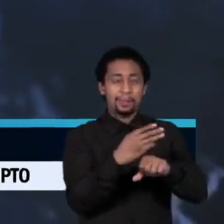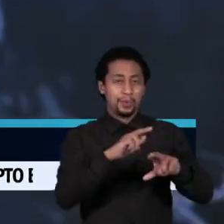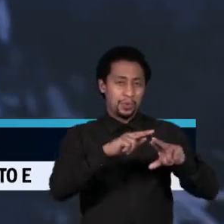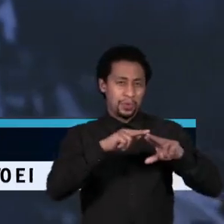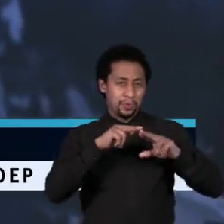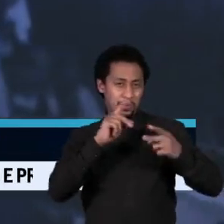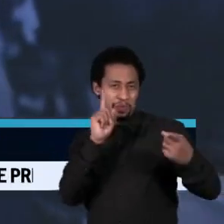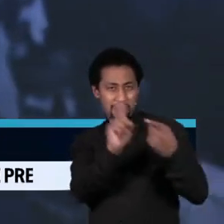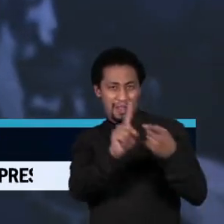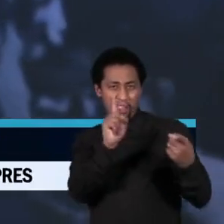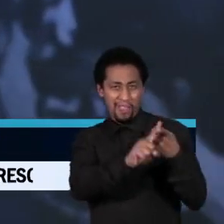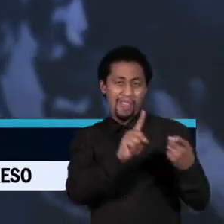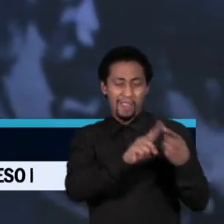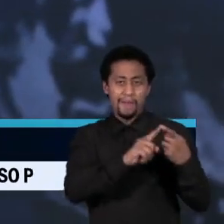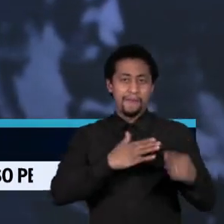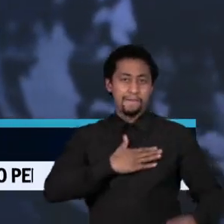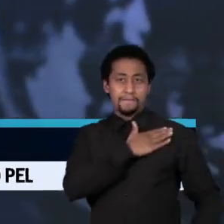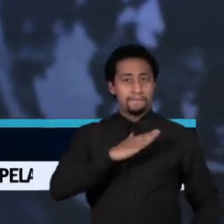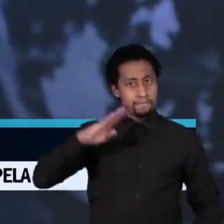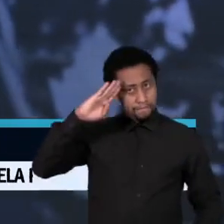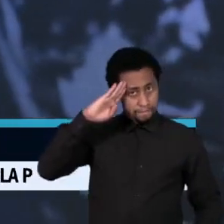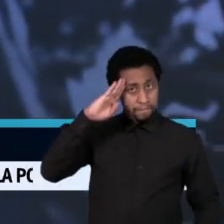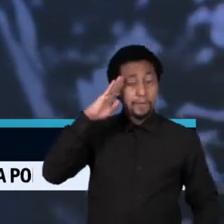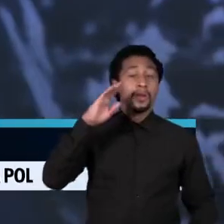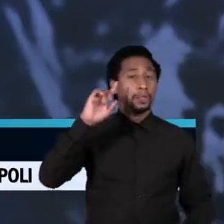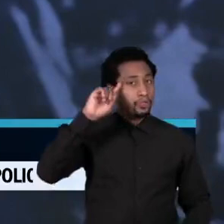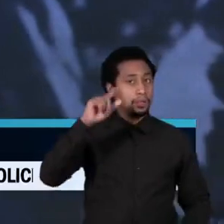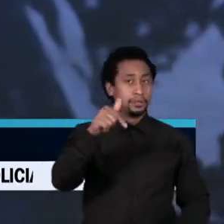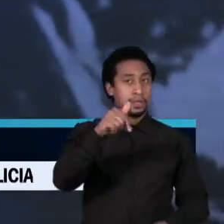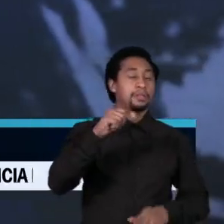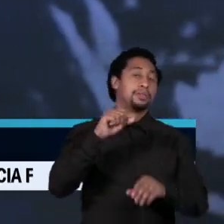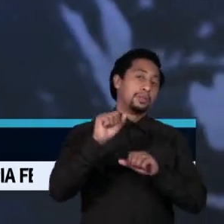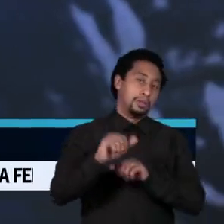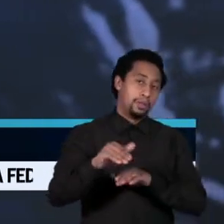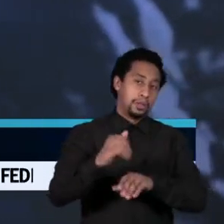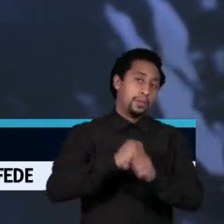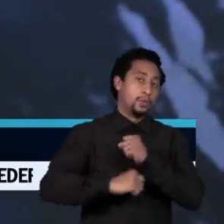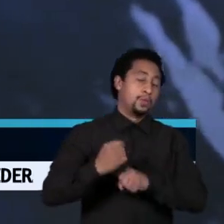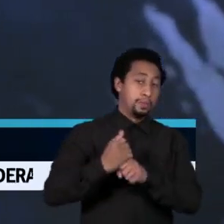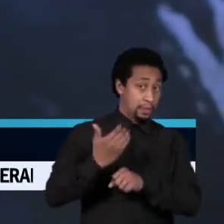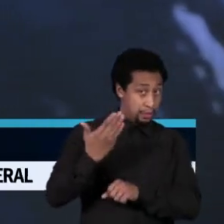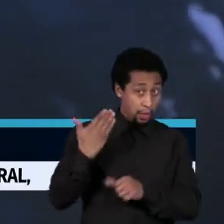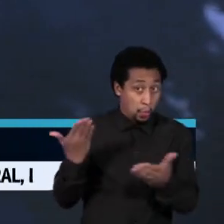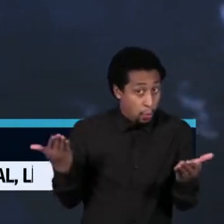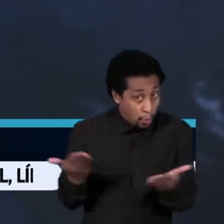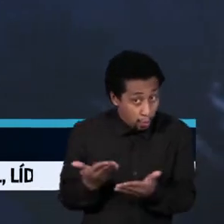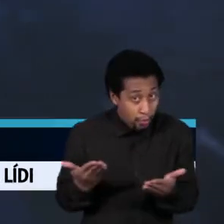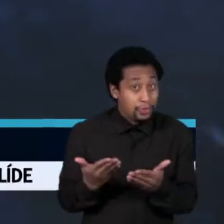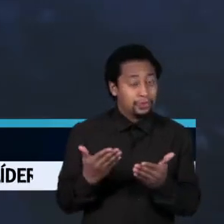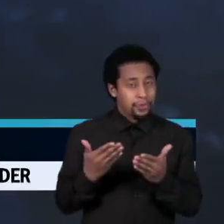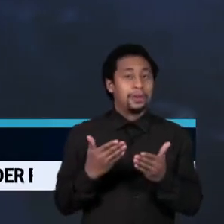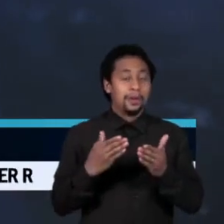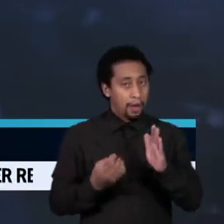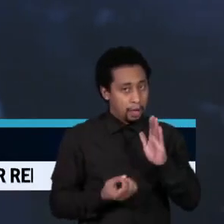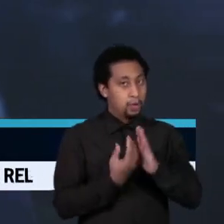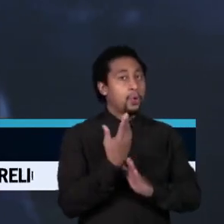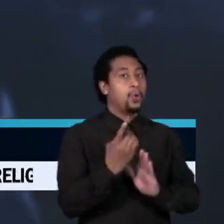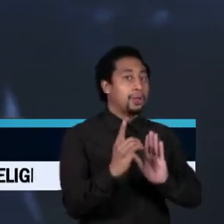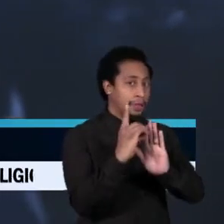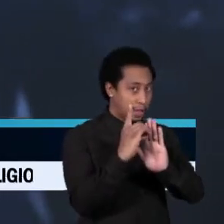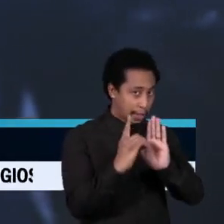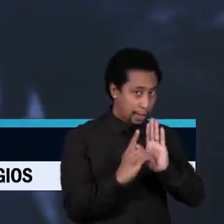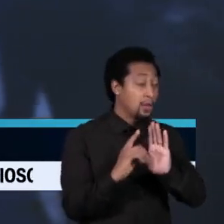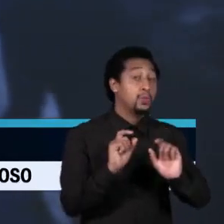Militar antes do 7 de setembro no ano passado. Hoje, o presidente editou um decreto que dá poderes para que a Advocacia-Geral da